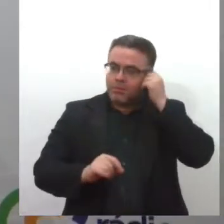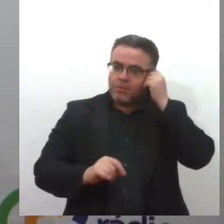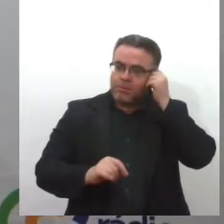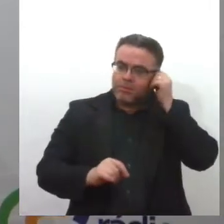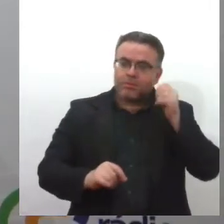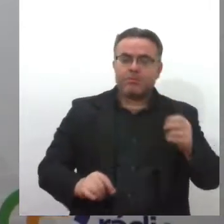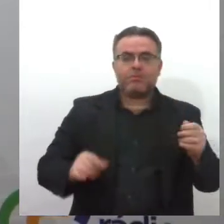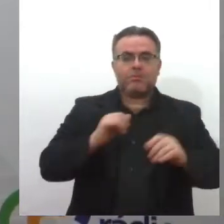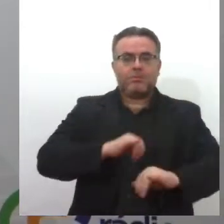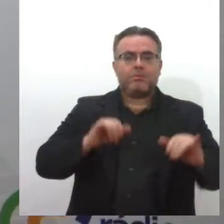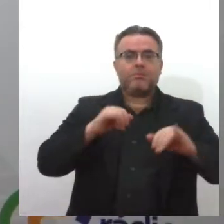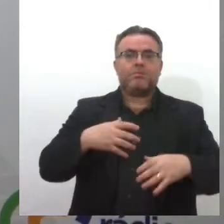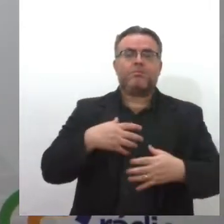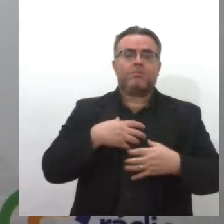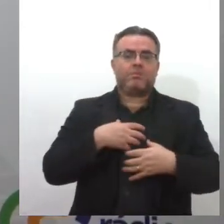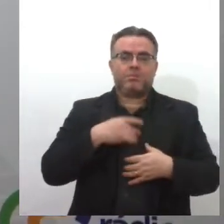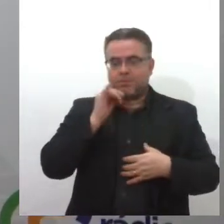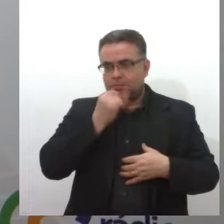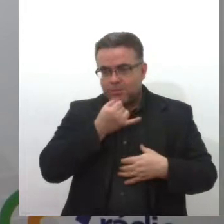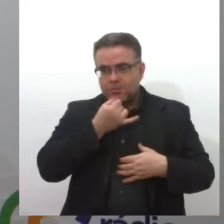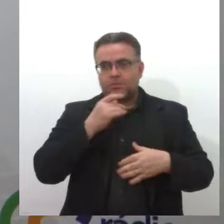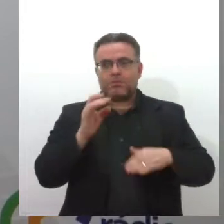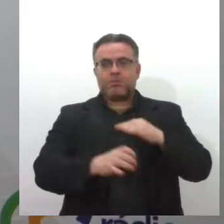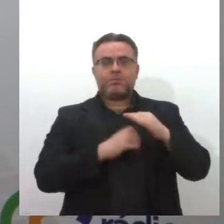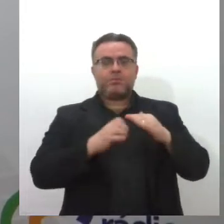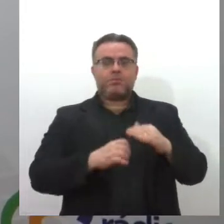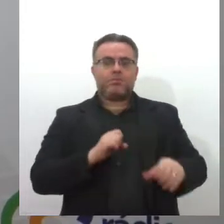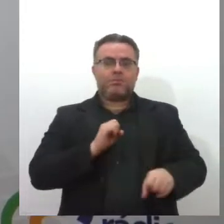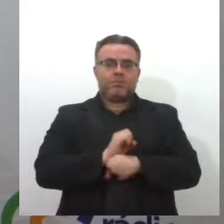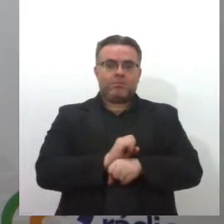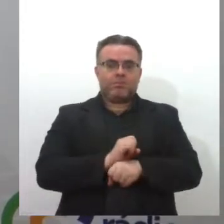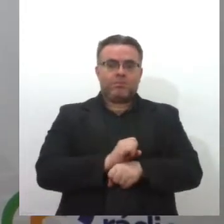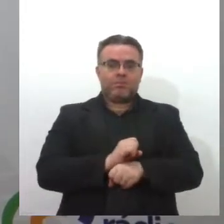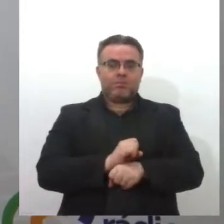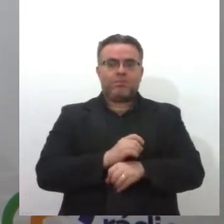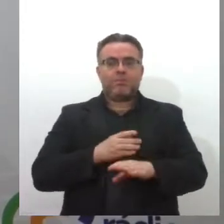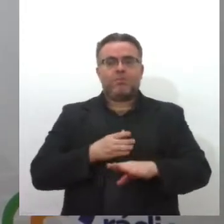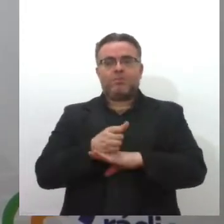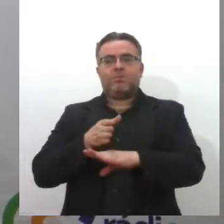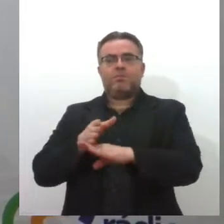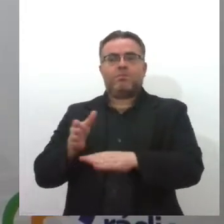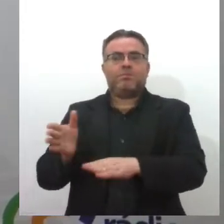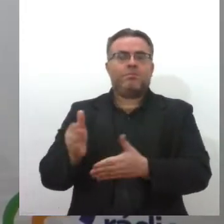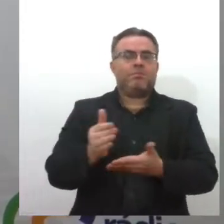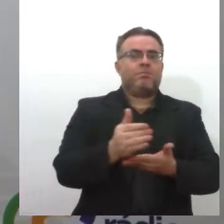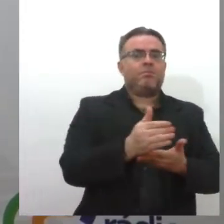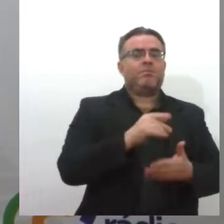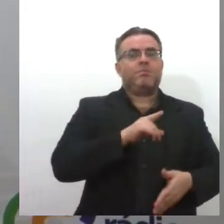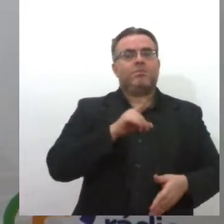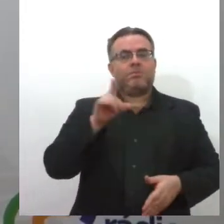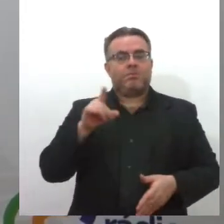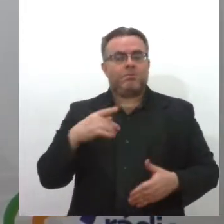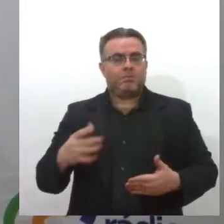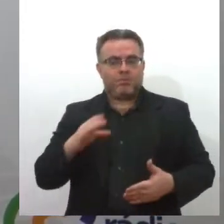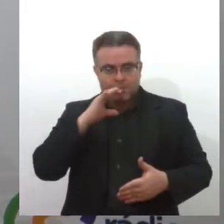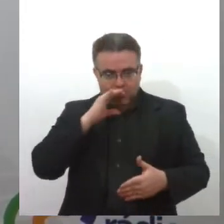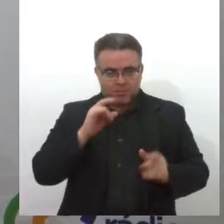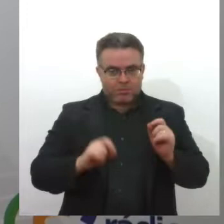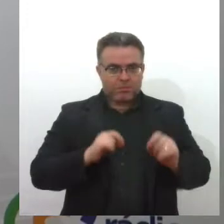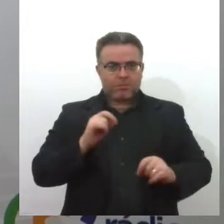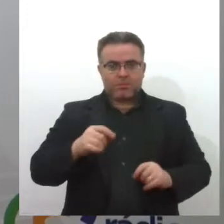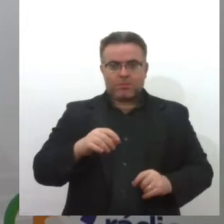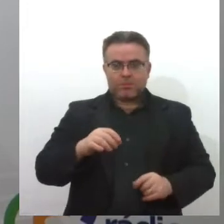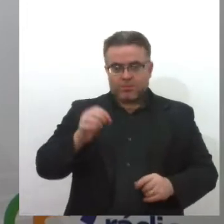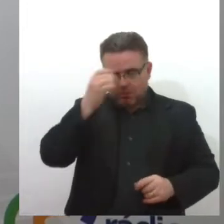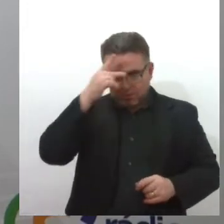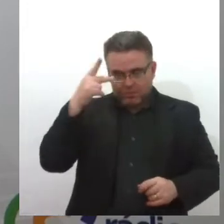muito triste. A gente soube que a empresa Este ela vai suspender o recebimento dos resíduos sólidos lá em Socorro. Então a prefeitura ela faz a coleta, mas não